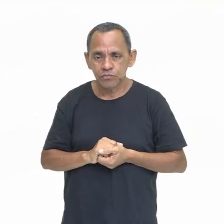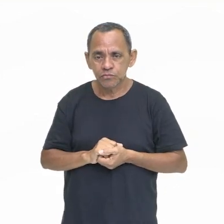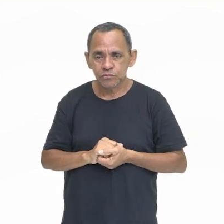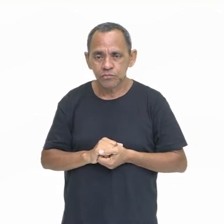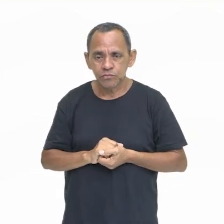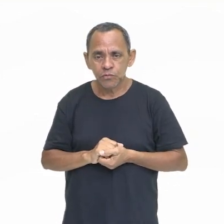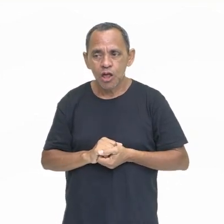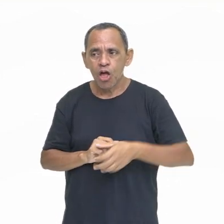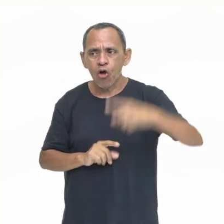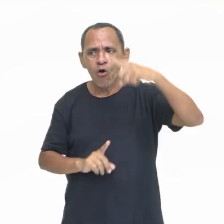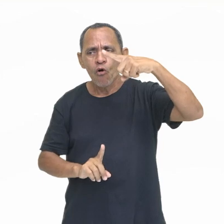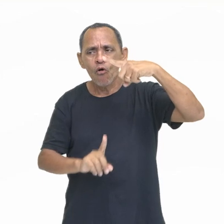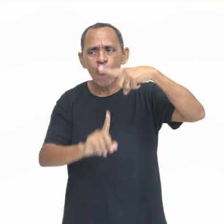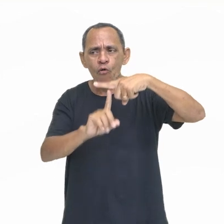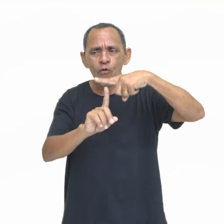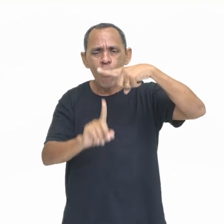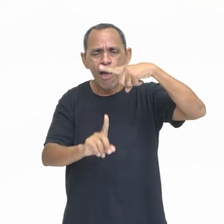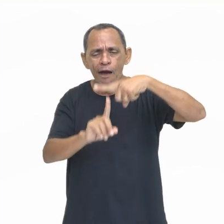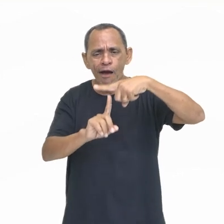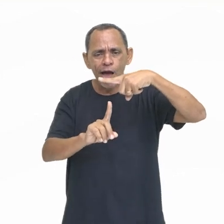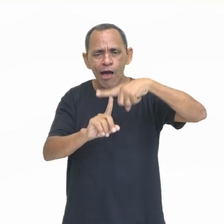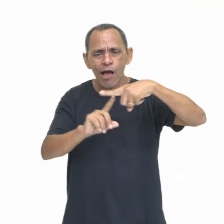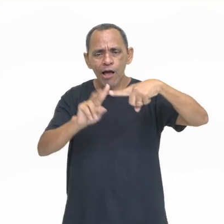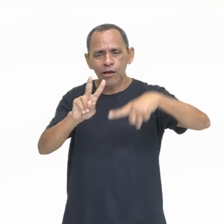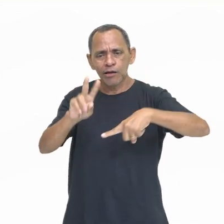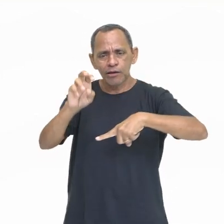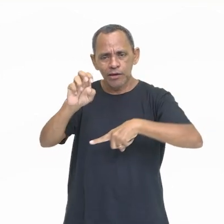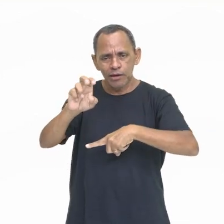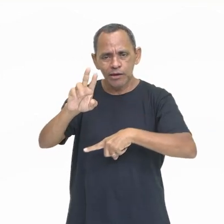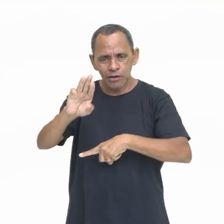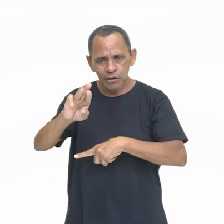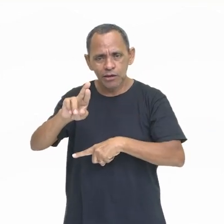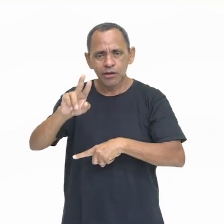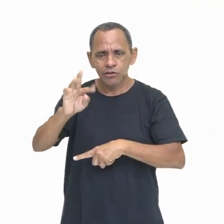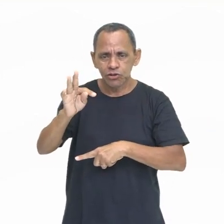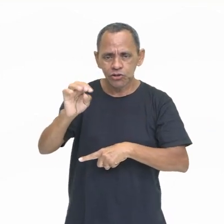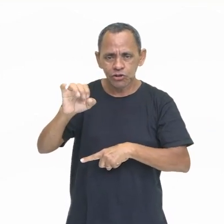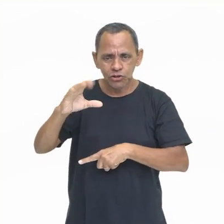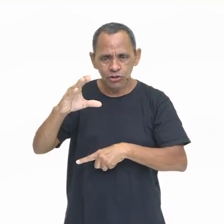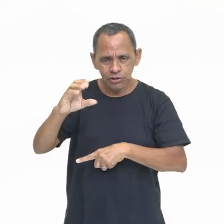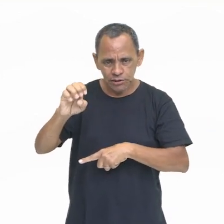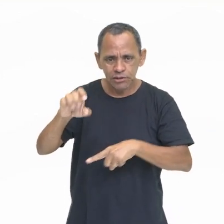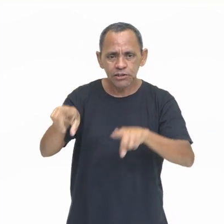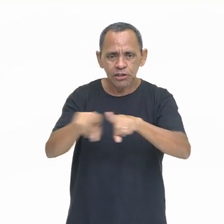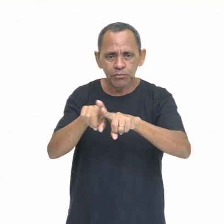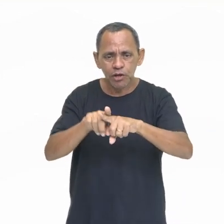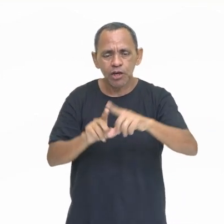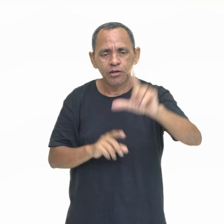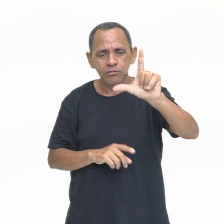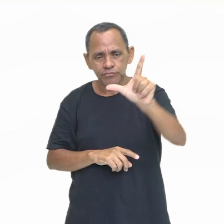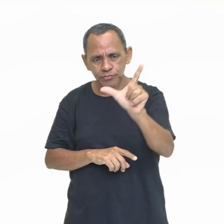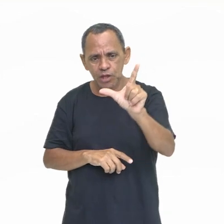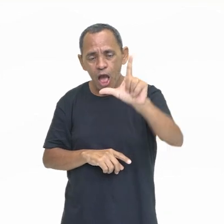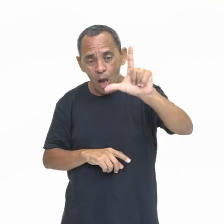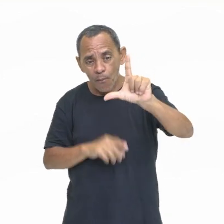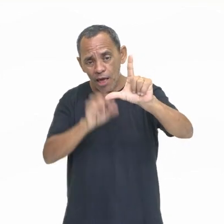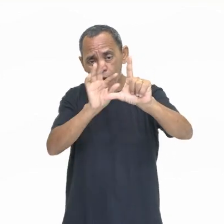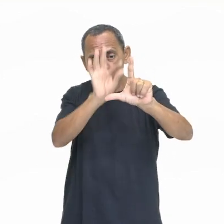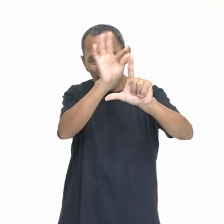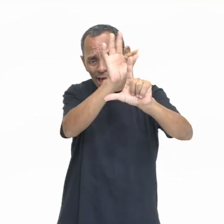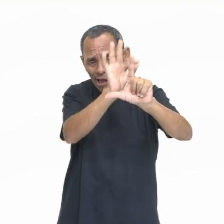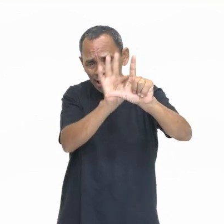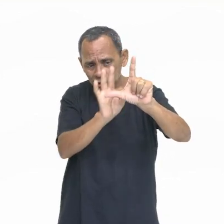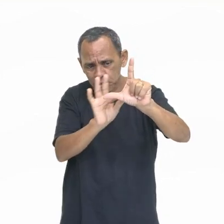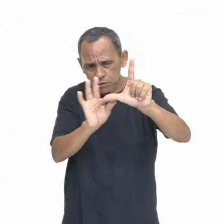Podemos dizer o seguinte, que o vértice, imagina só, que nós temos aqui uma parábola, ela decresce e depois ela cresce, certo?